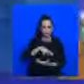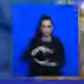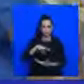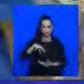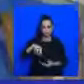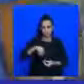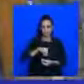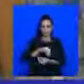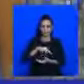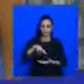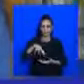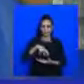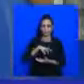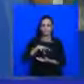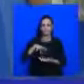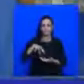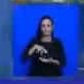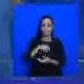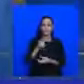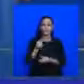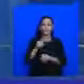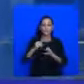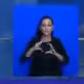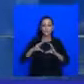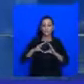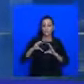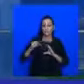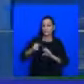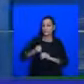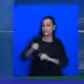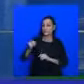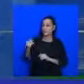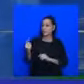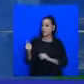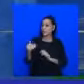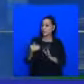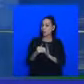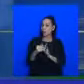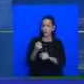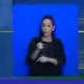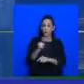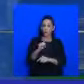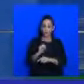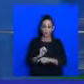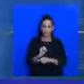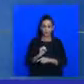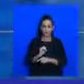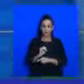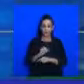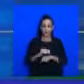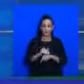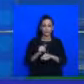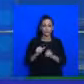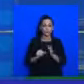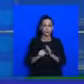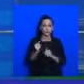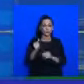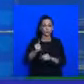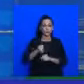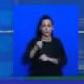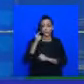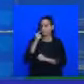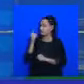Globo carregado, embaralhando. 80 bolas numeradas de 01 a 80. Vamos chamar o primeiro